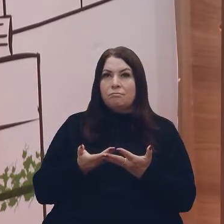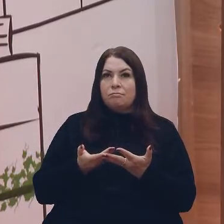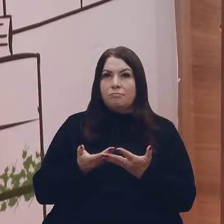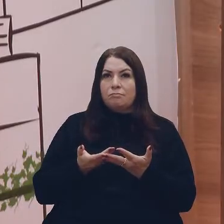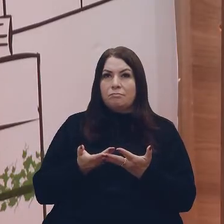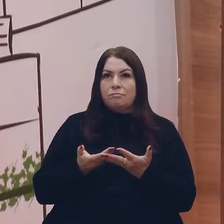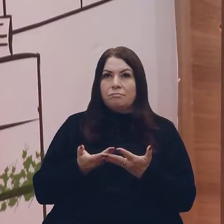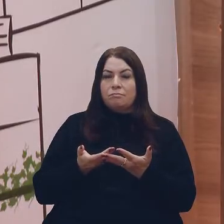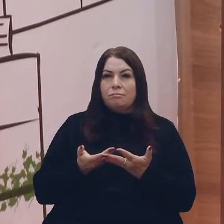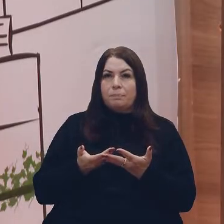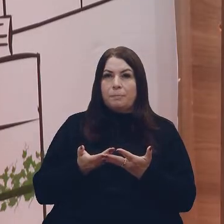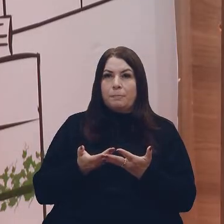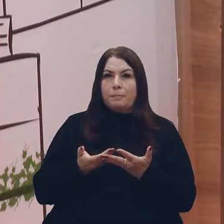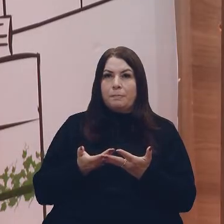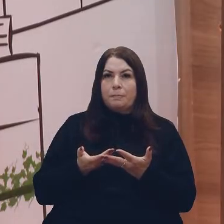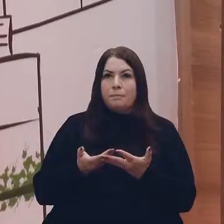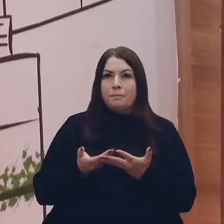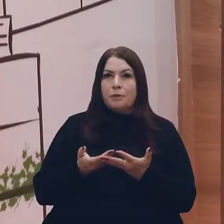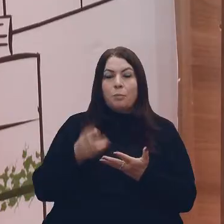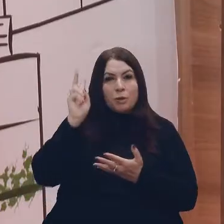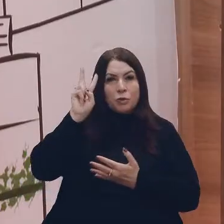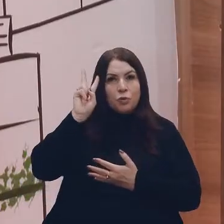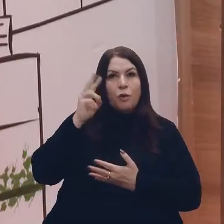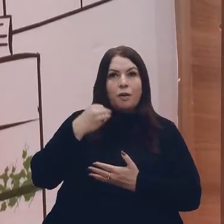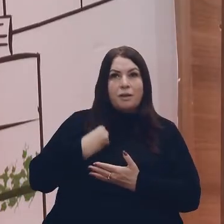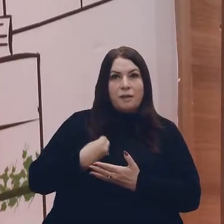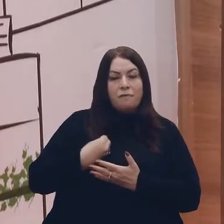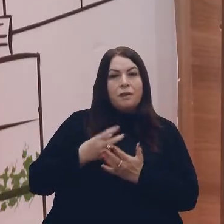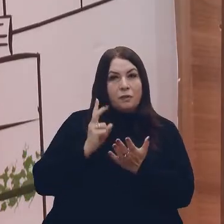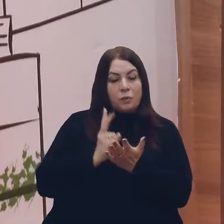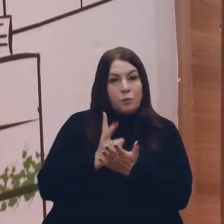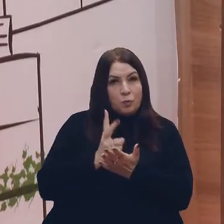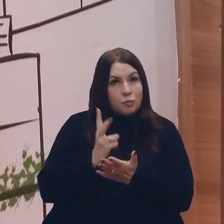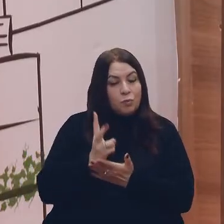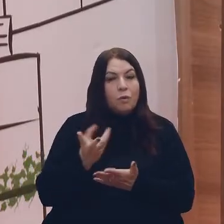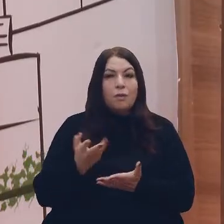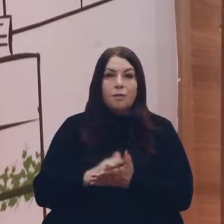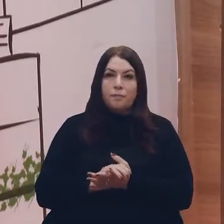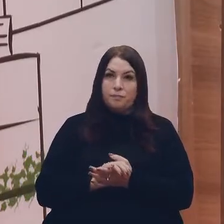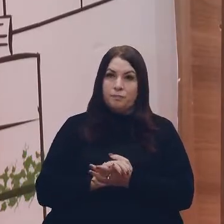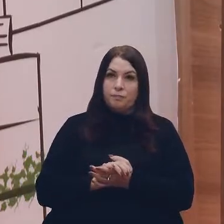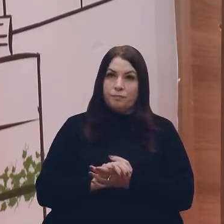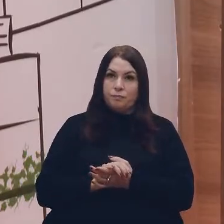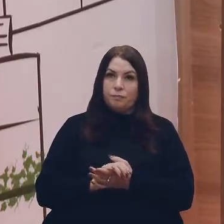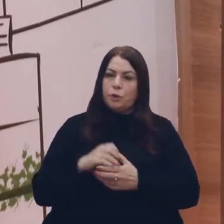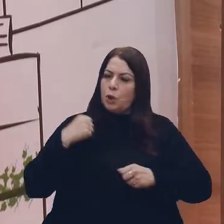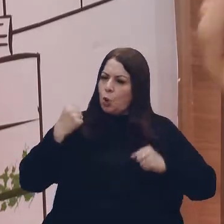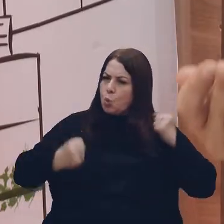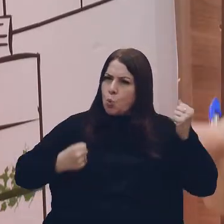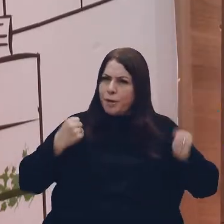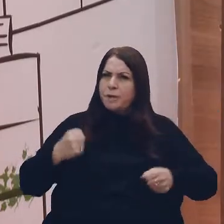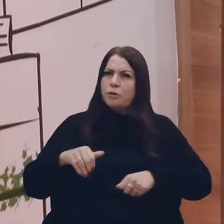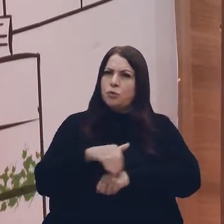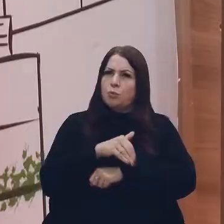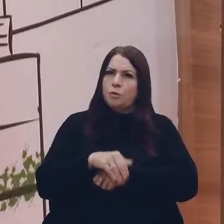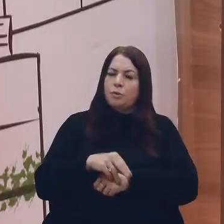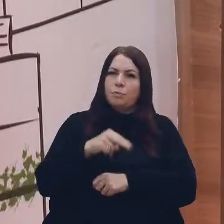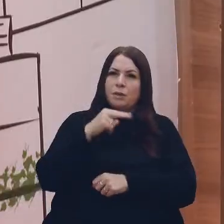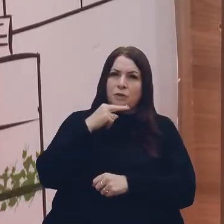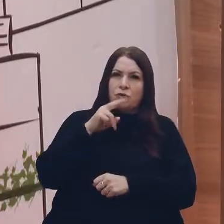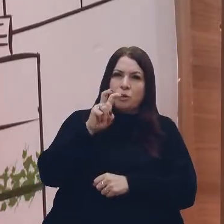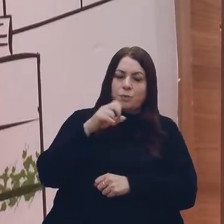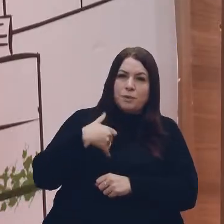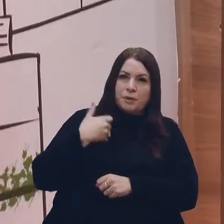Uma biografia continuada, né? De das corridas de rua, do meu netinho com